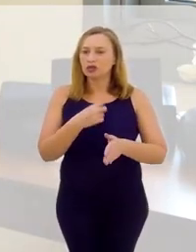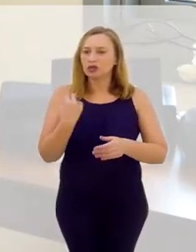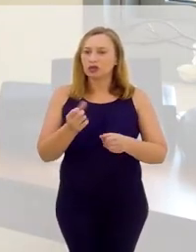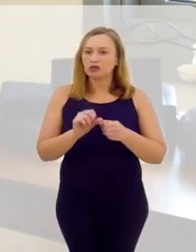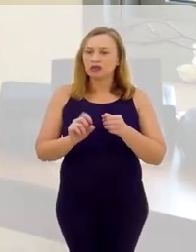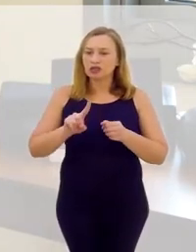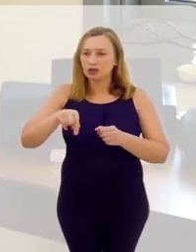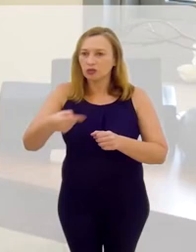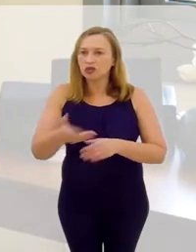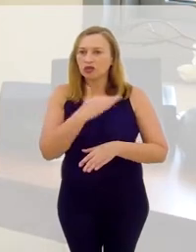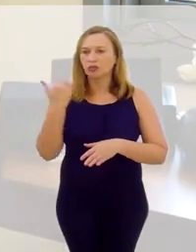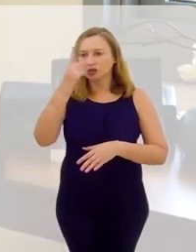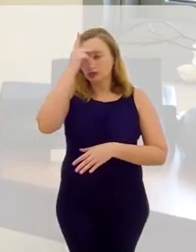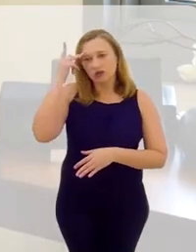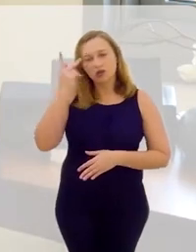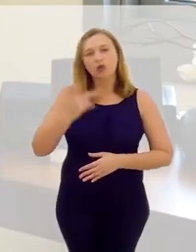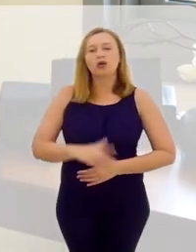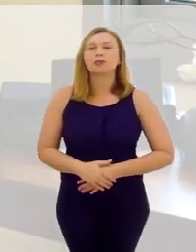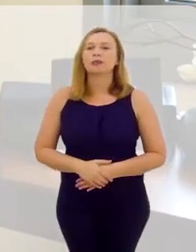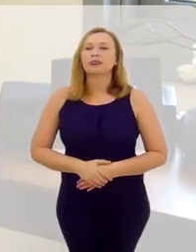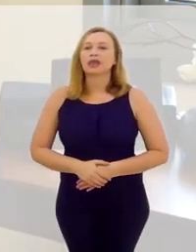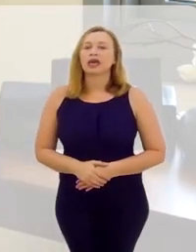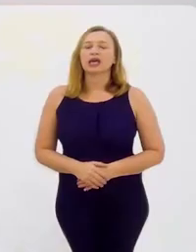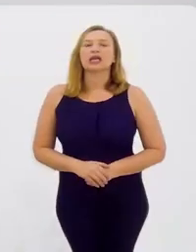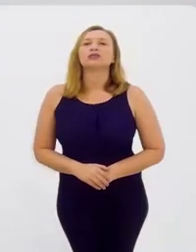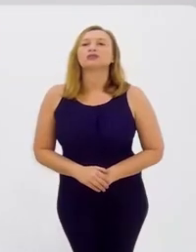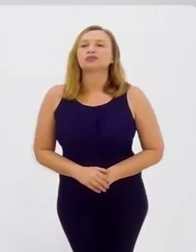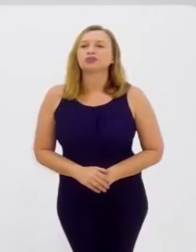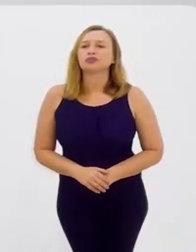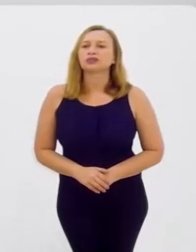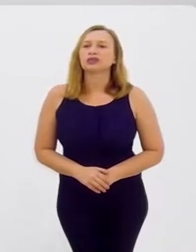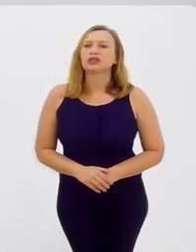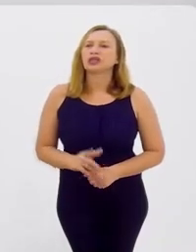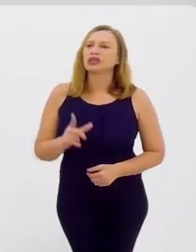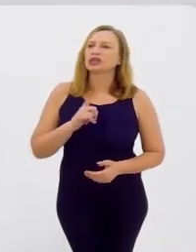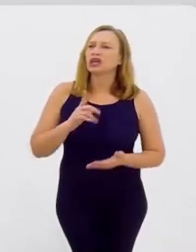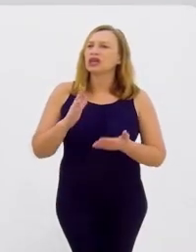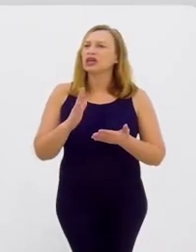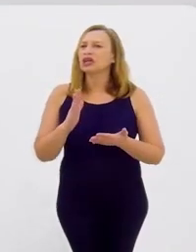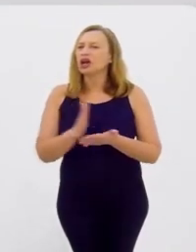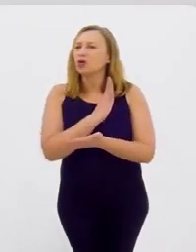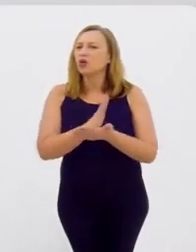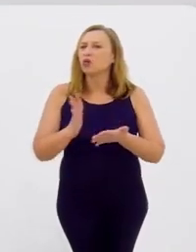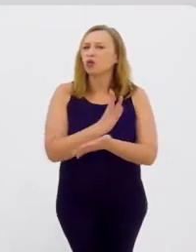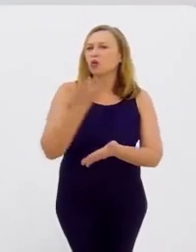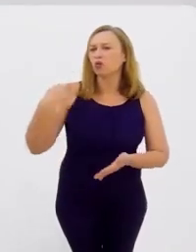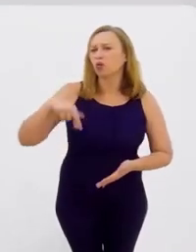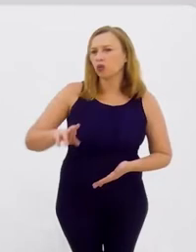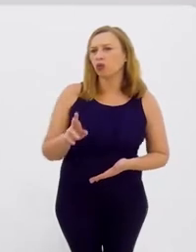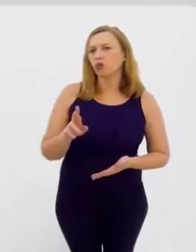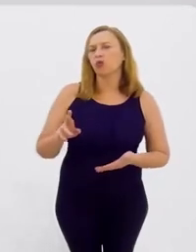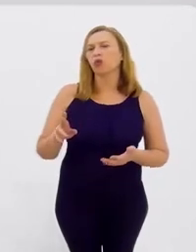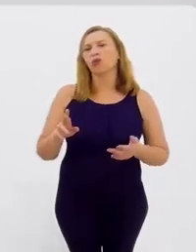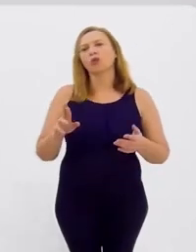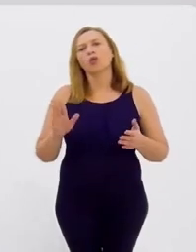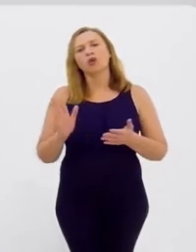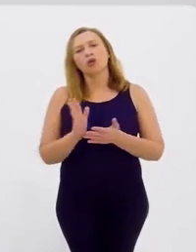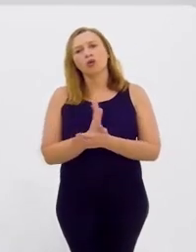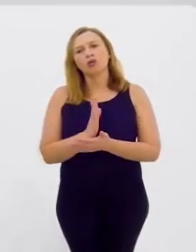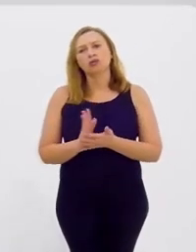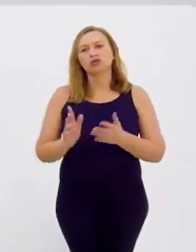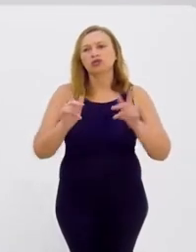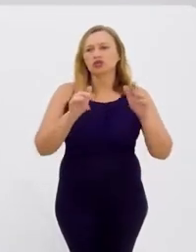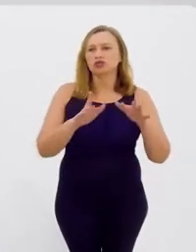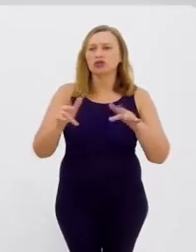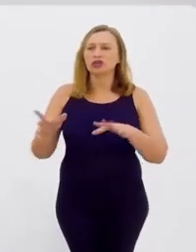feita, né, após a morte da pessoa. Existe, algumas religiões têm algumas coisas